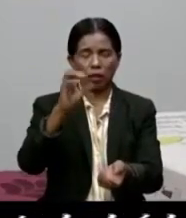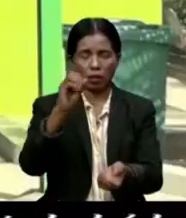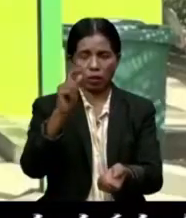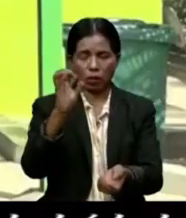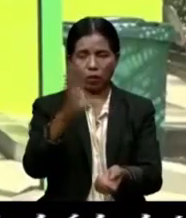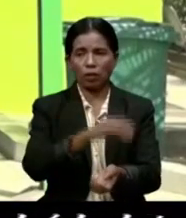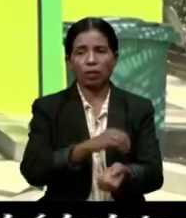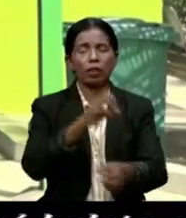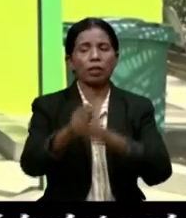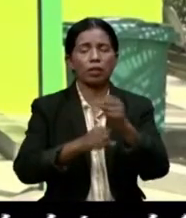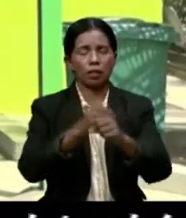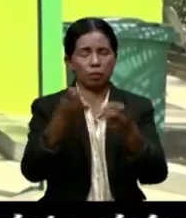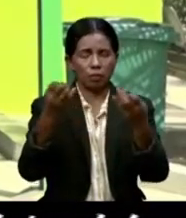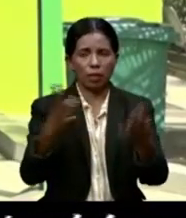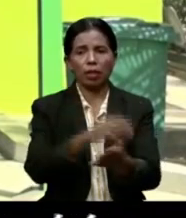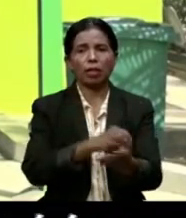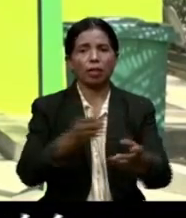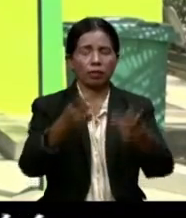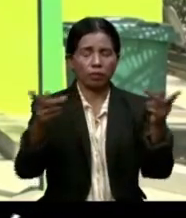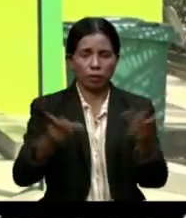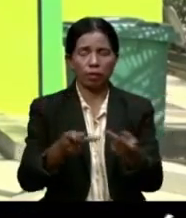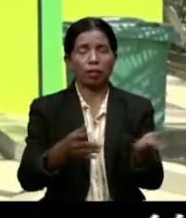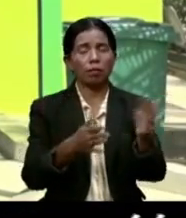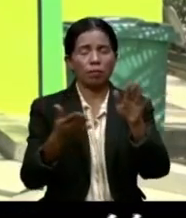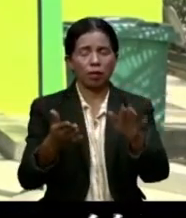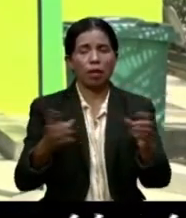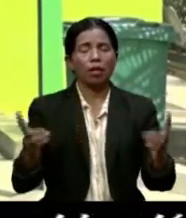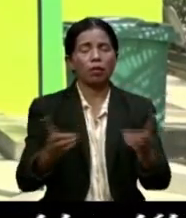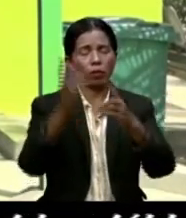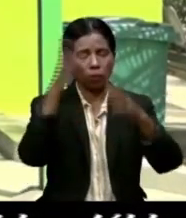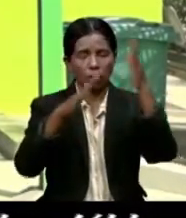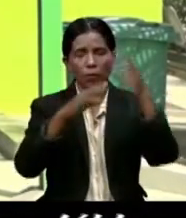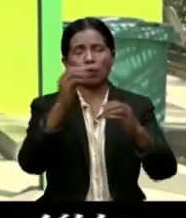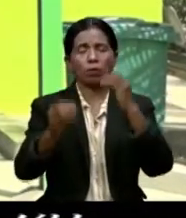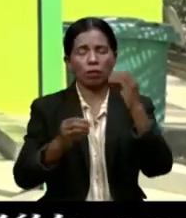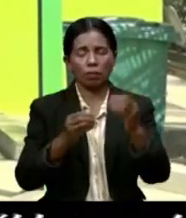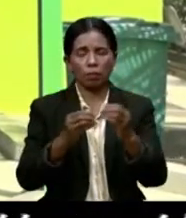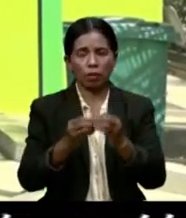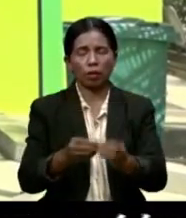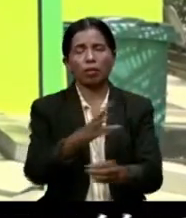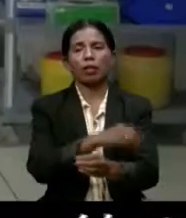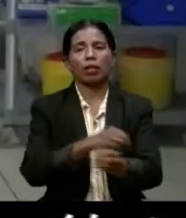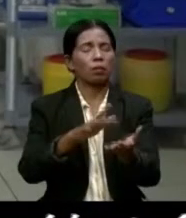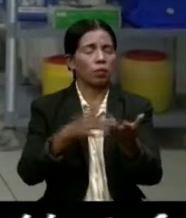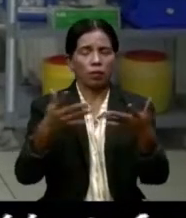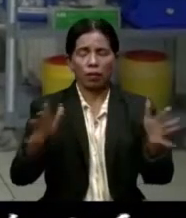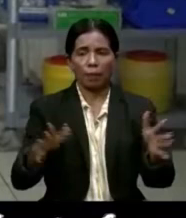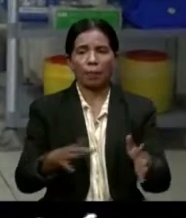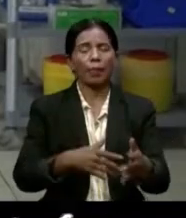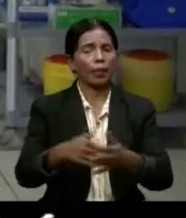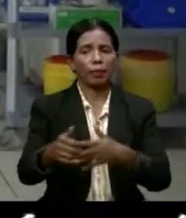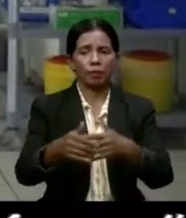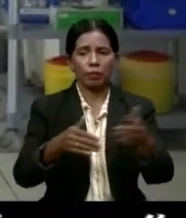Baracona, Departamento de Patologia Forensic no Mortuário enfrenta problema com a estoque formalin mamo. Tir Nilton, da Labara, como